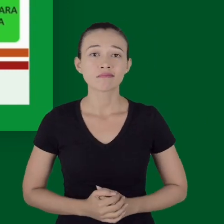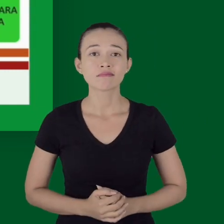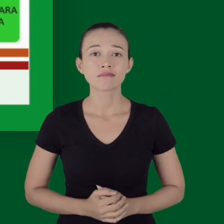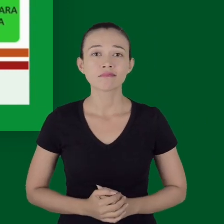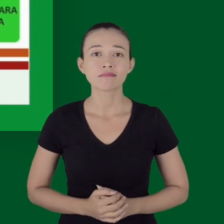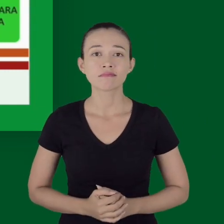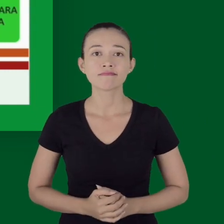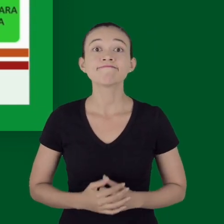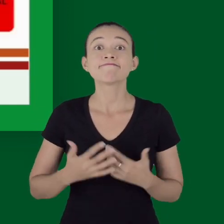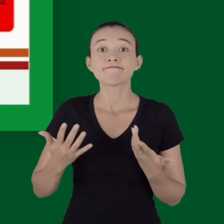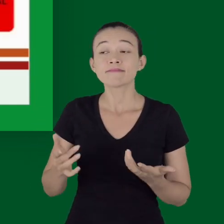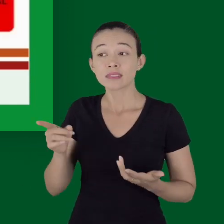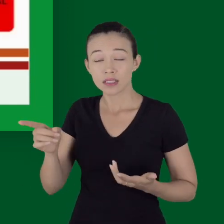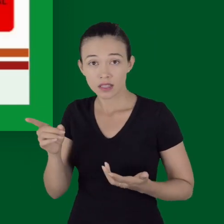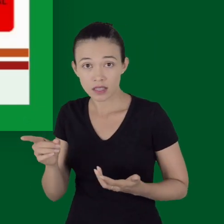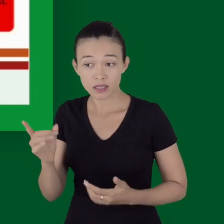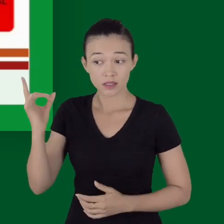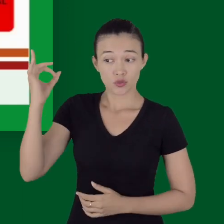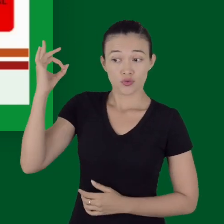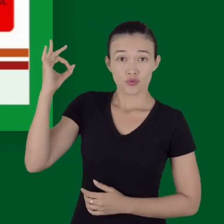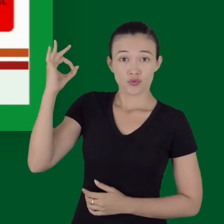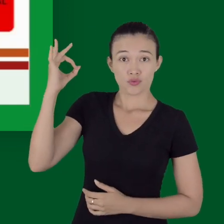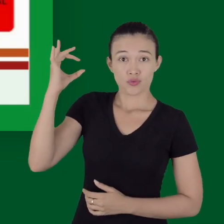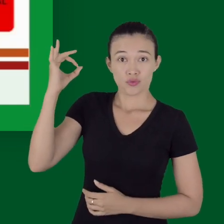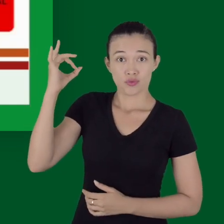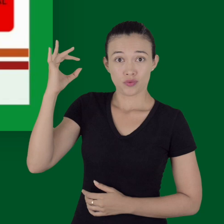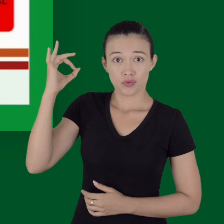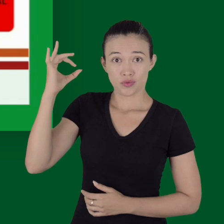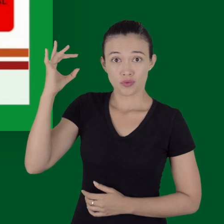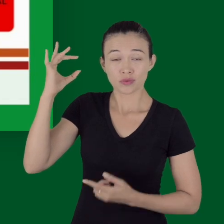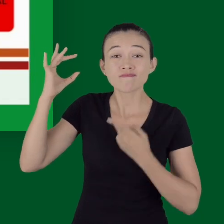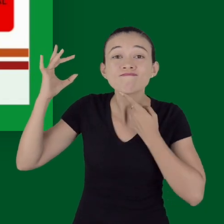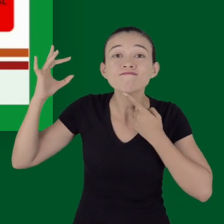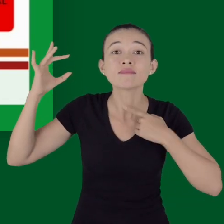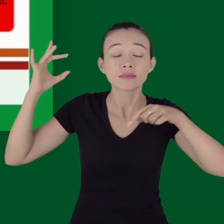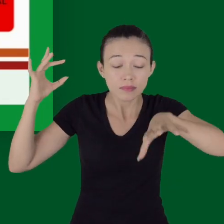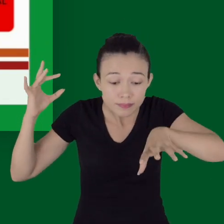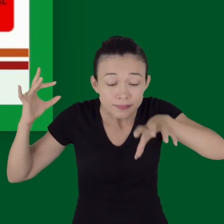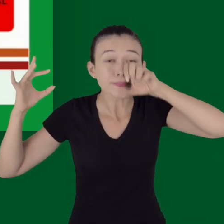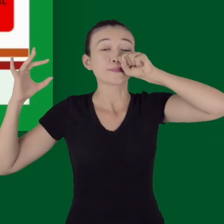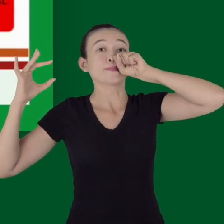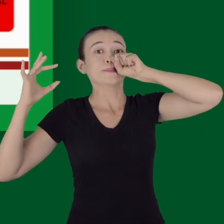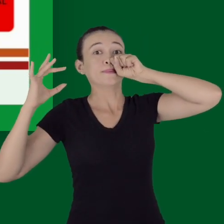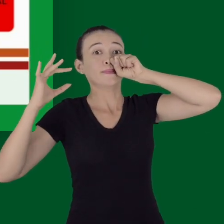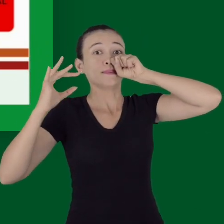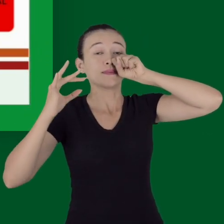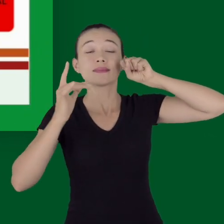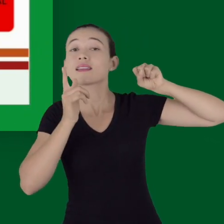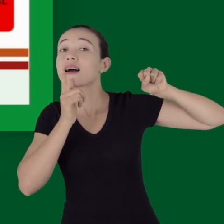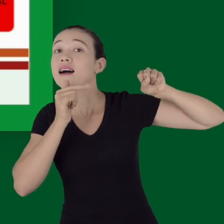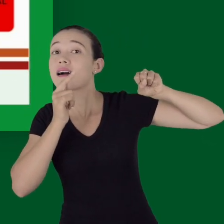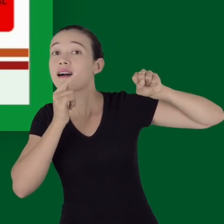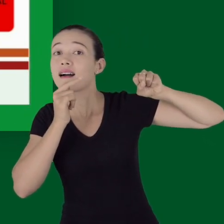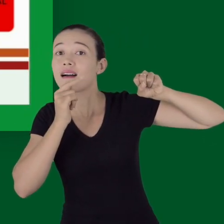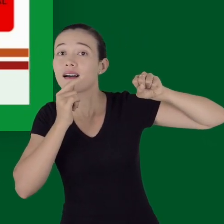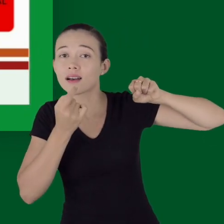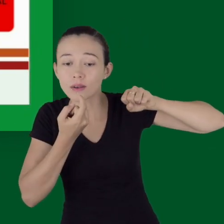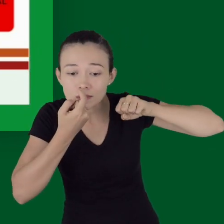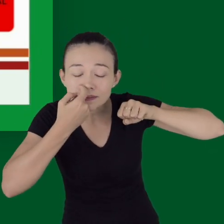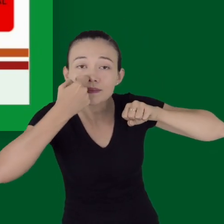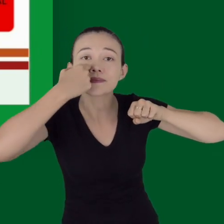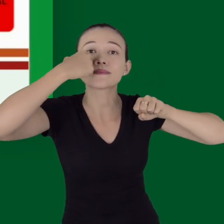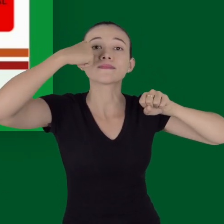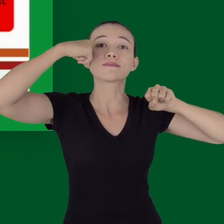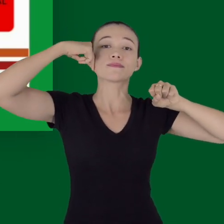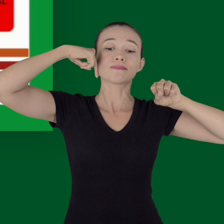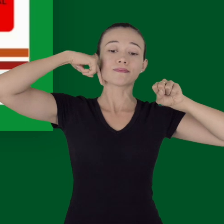né? Tudo isso vai desencadear um reflexo de esforço inspiratório, né? A apneia vai desencadear esse